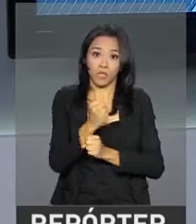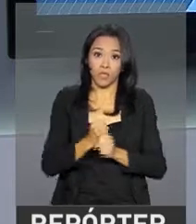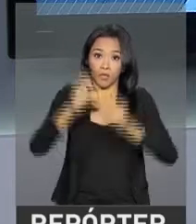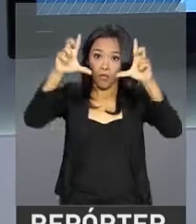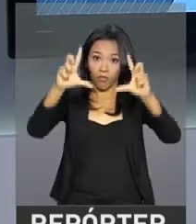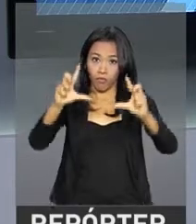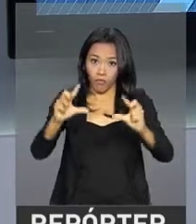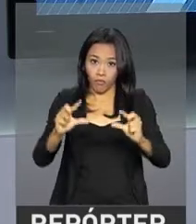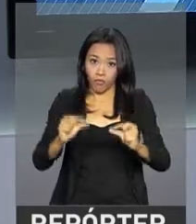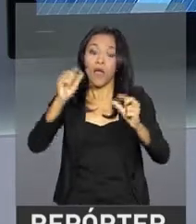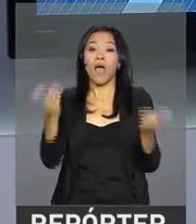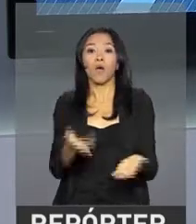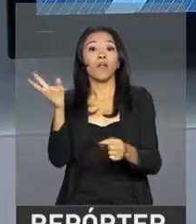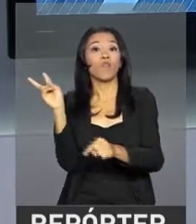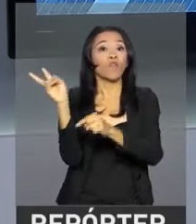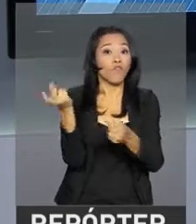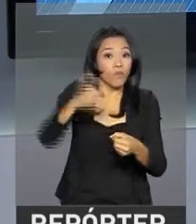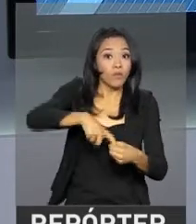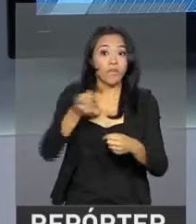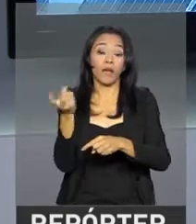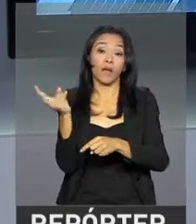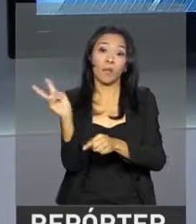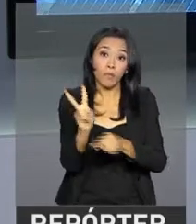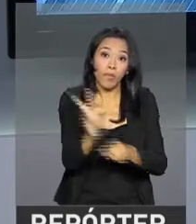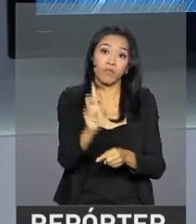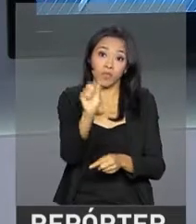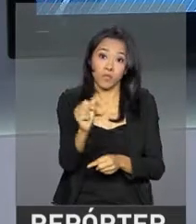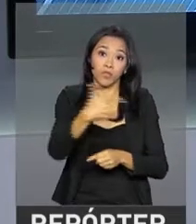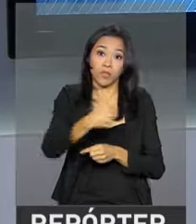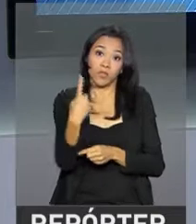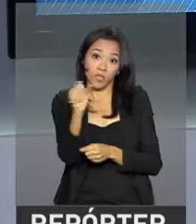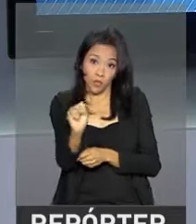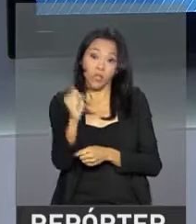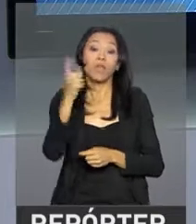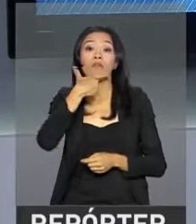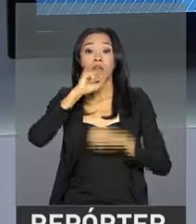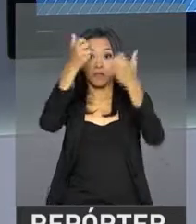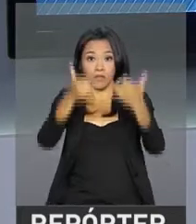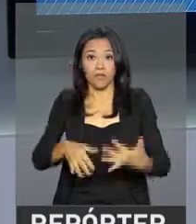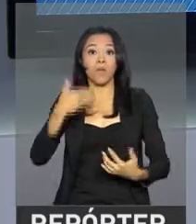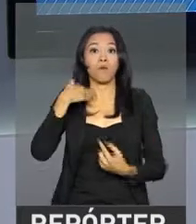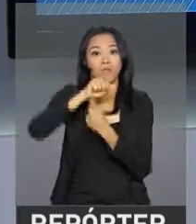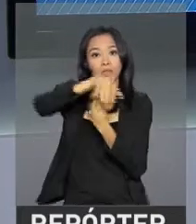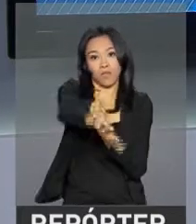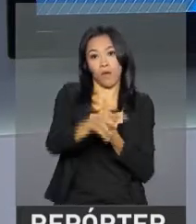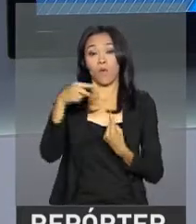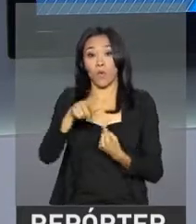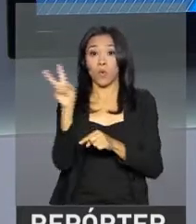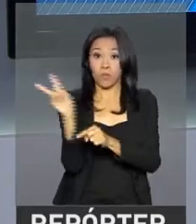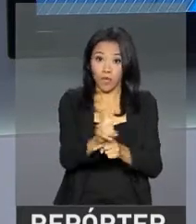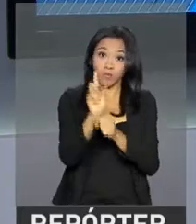queda, o crédito deve voltar a crescer em 2018. As estimativas são do Banco Central. A expectativa é que o crédito